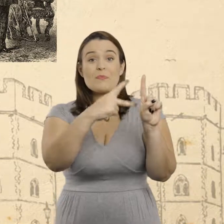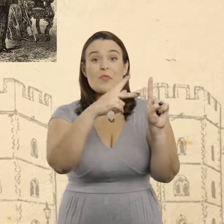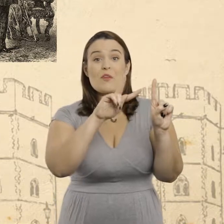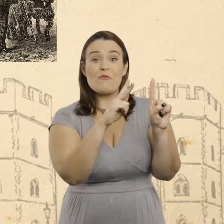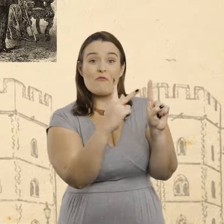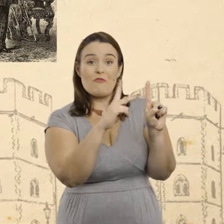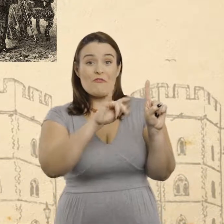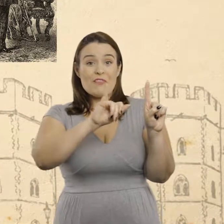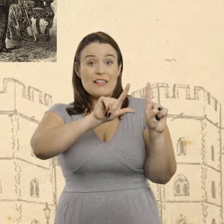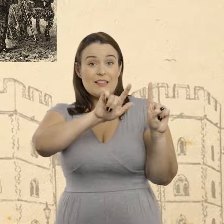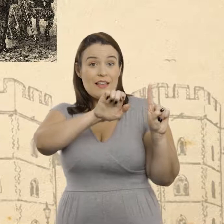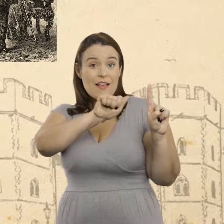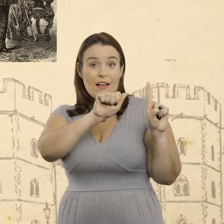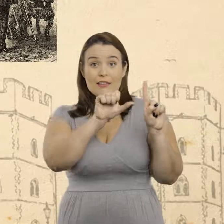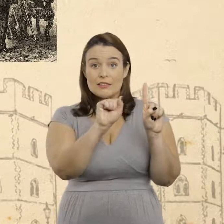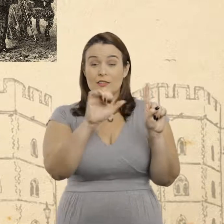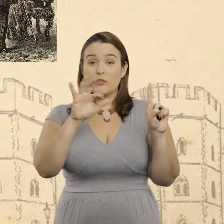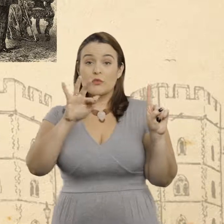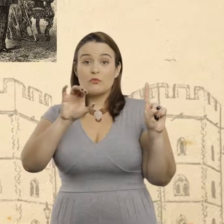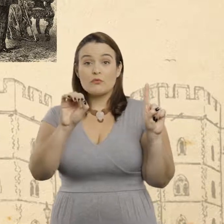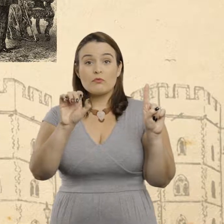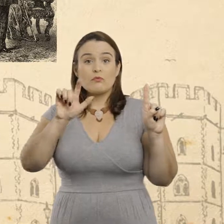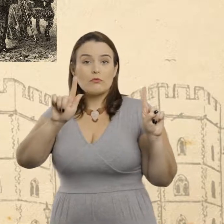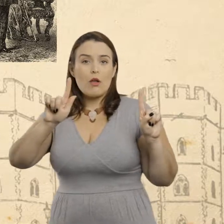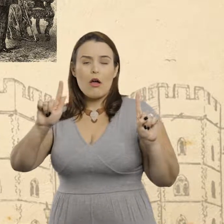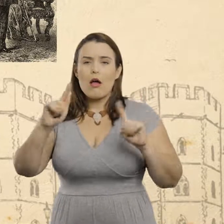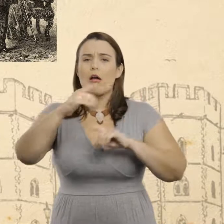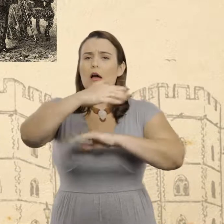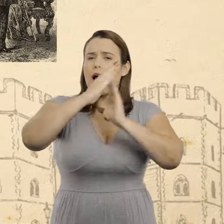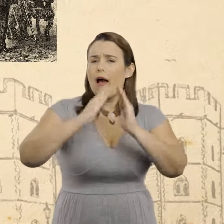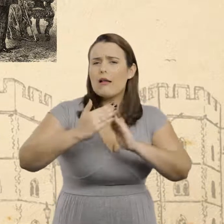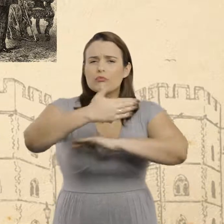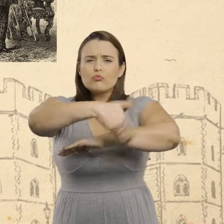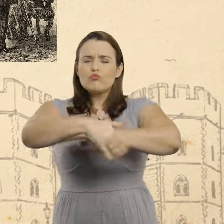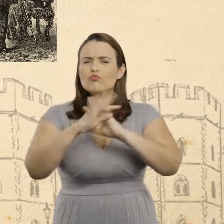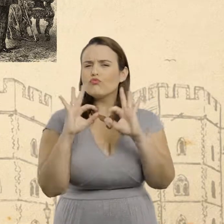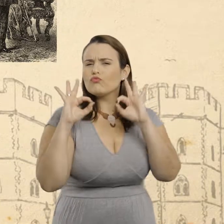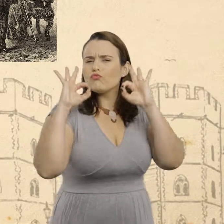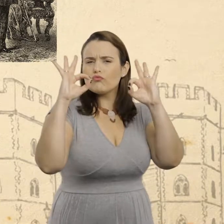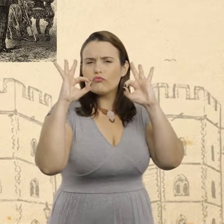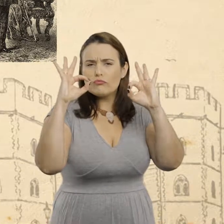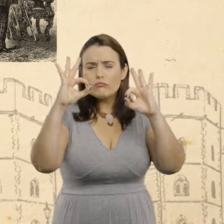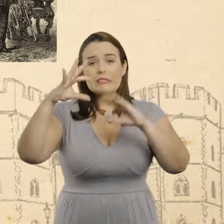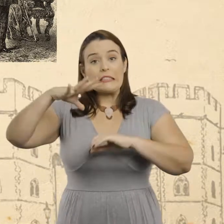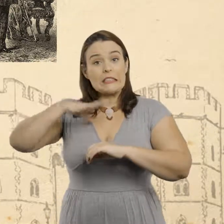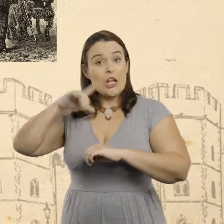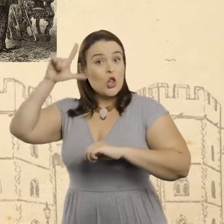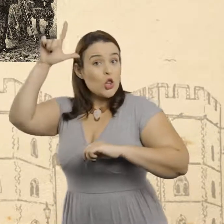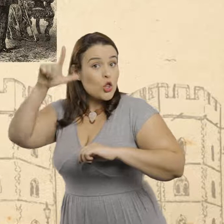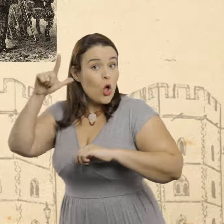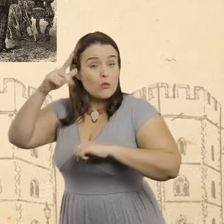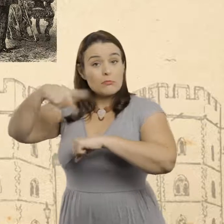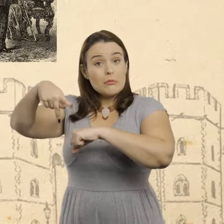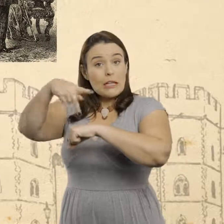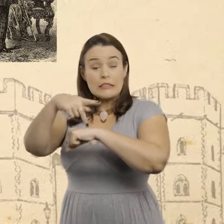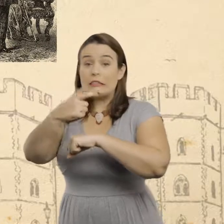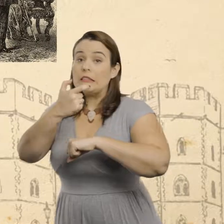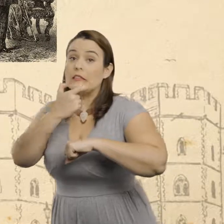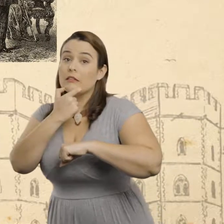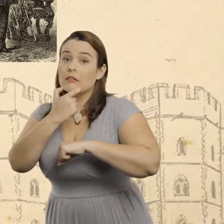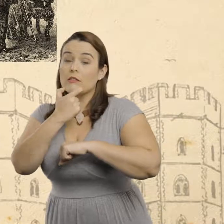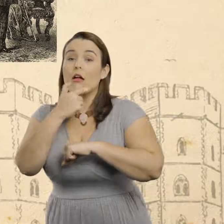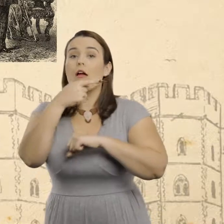1872. Phileas Fogg morava em uma rua elegante de Londres, na Inglaterra. Essa rua se chamava Savile